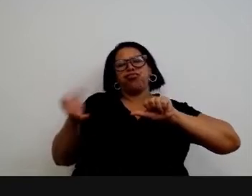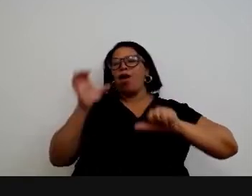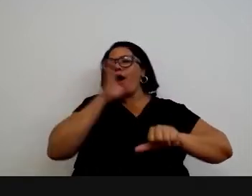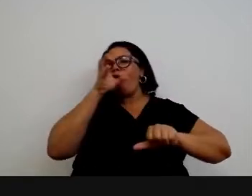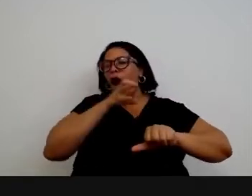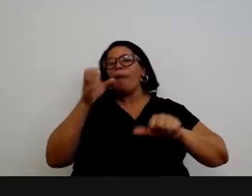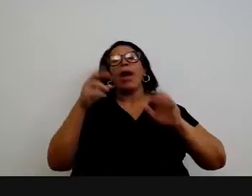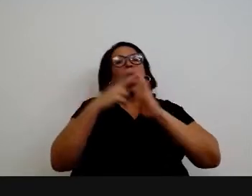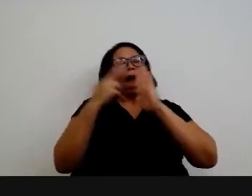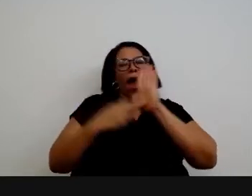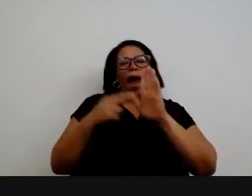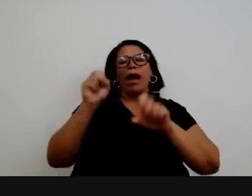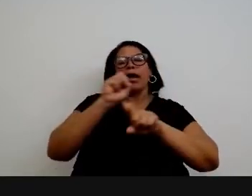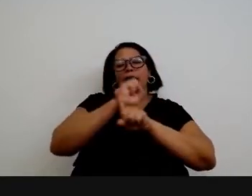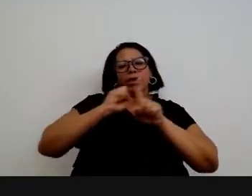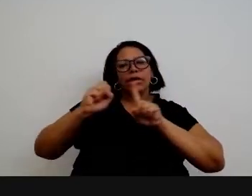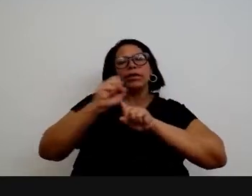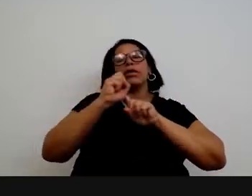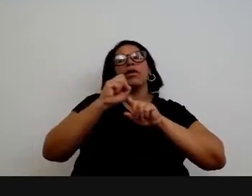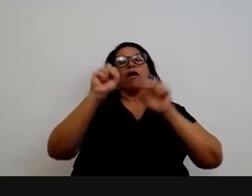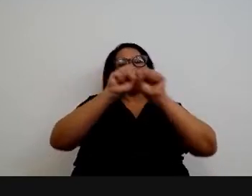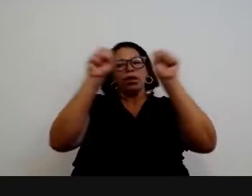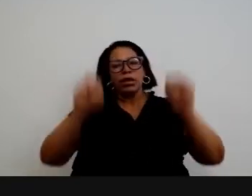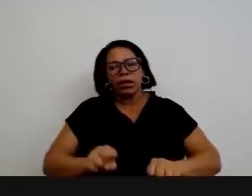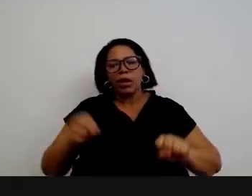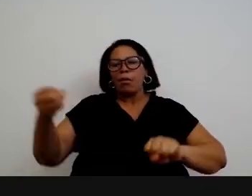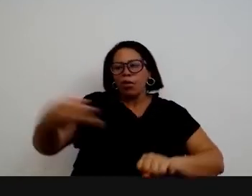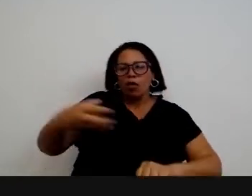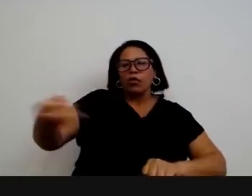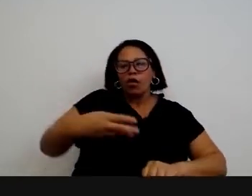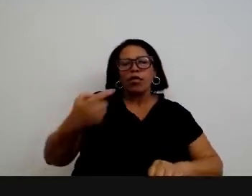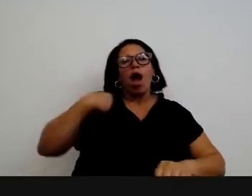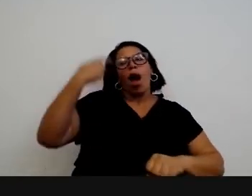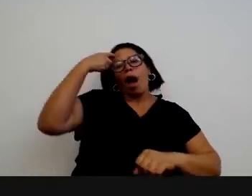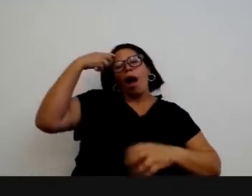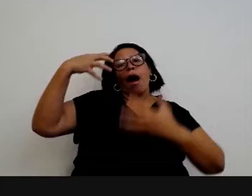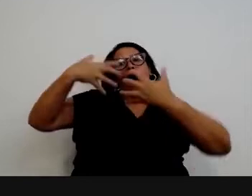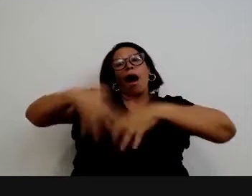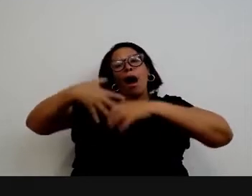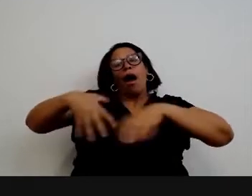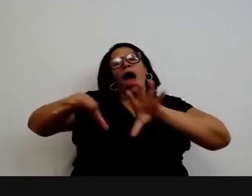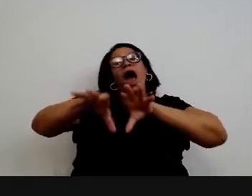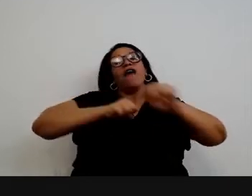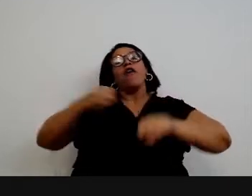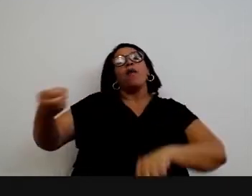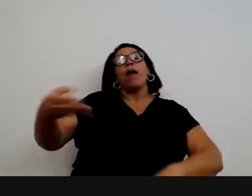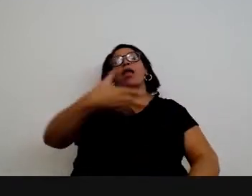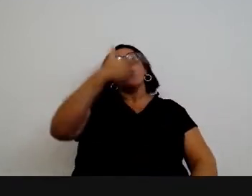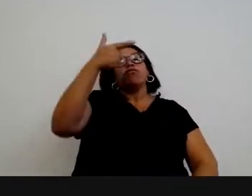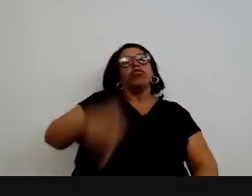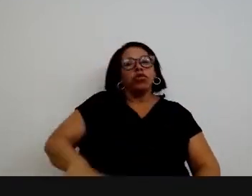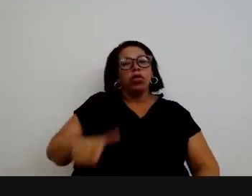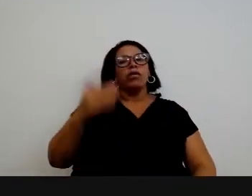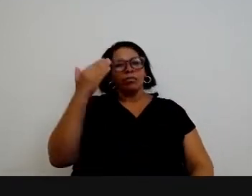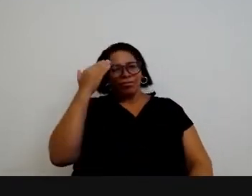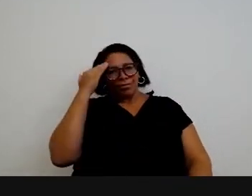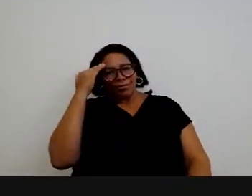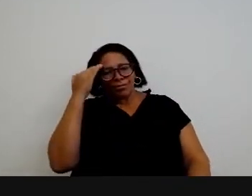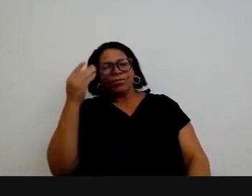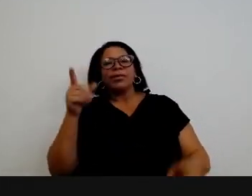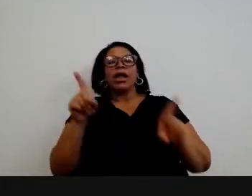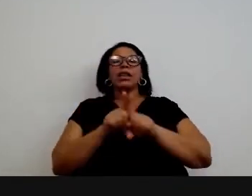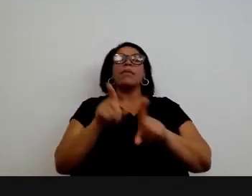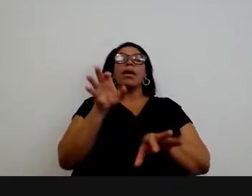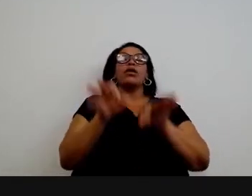leis, novas regras, novos sistemas, então a gente precisa pensar nisso. Ok, perfeito. Então eu vou ter uma escola dentro do Poder